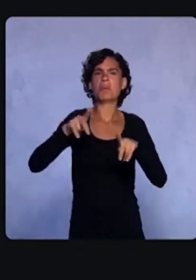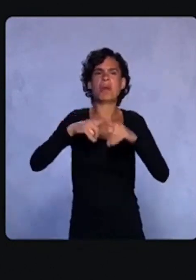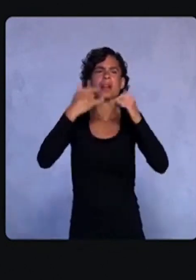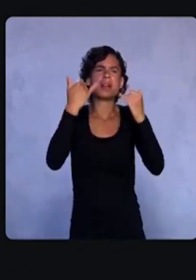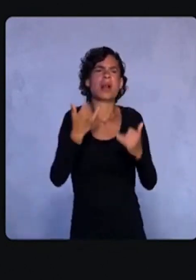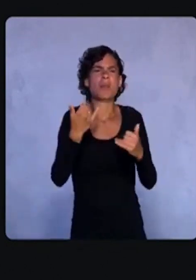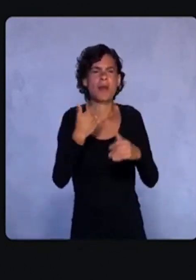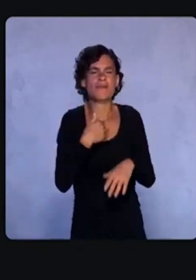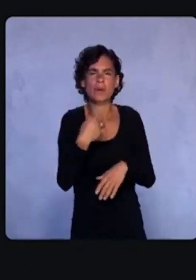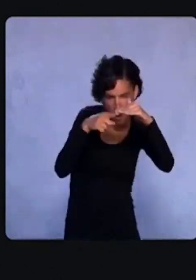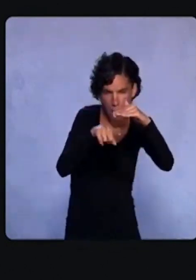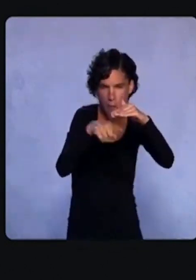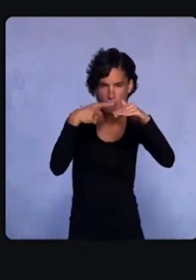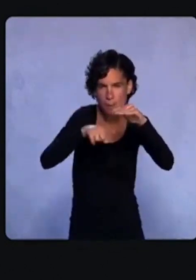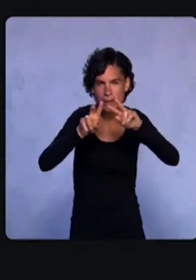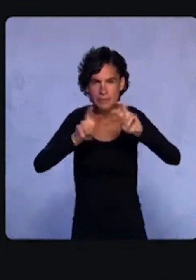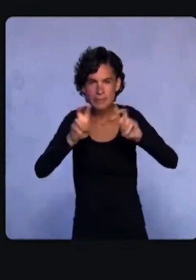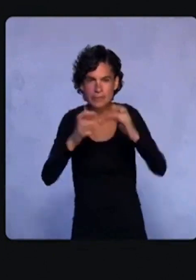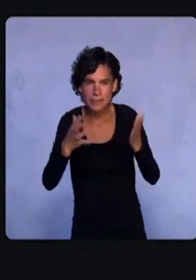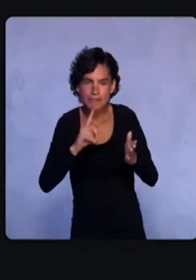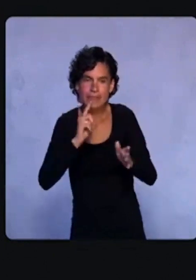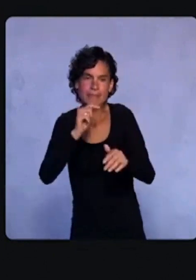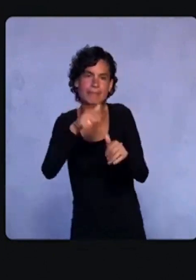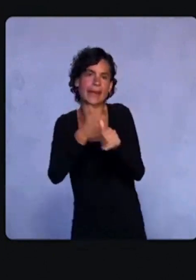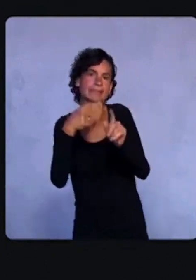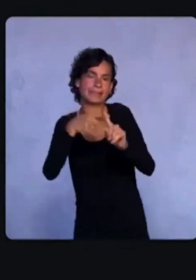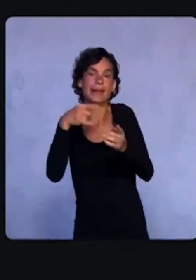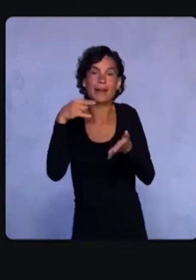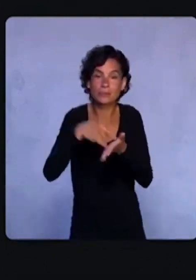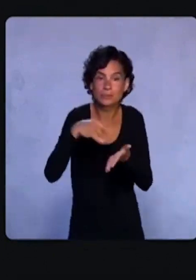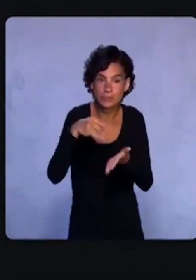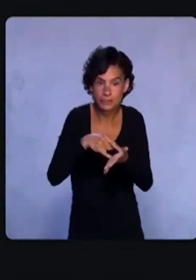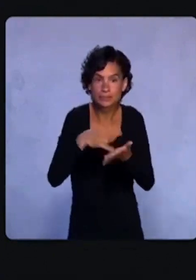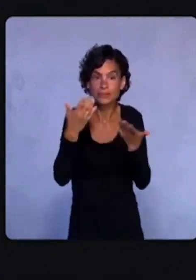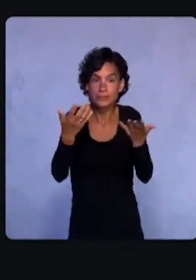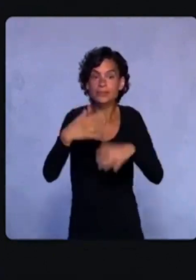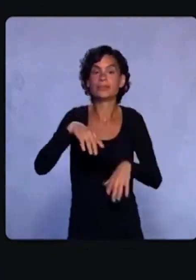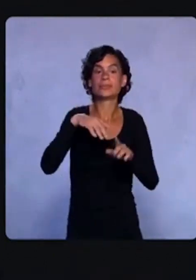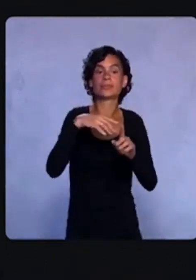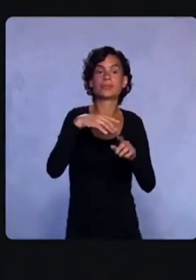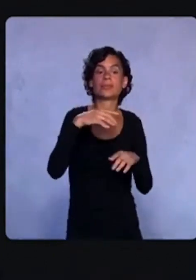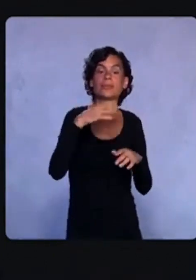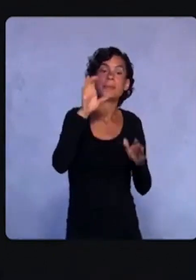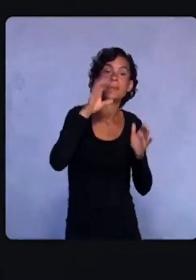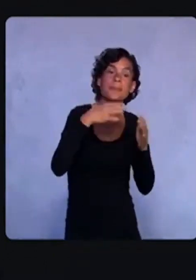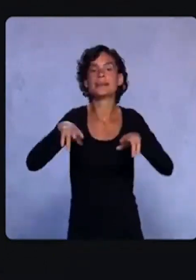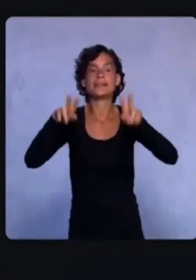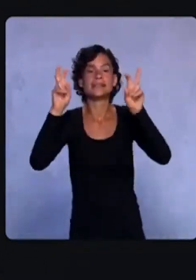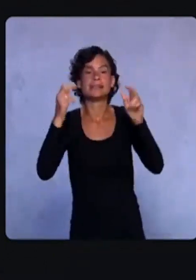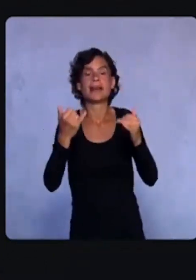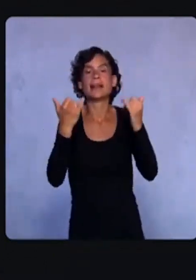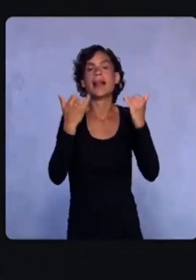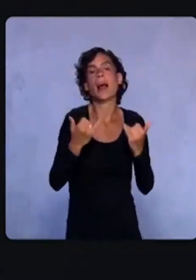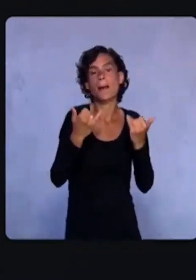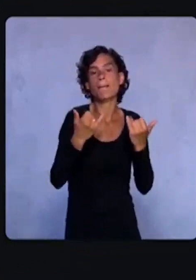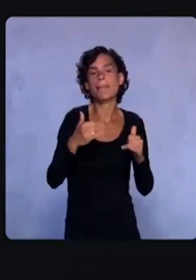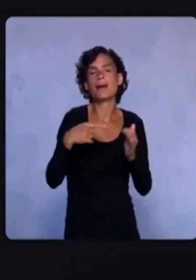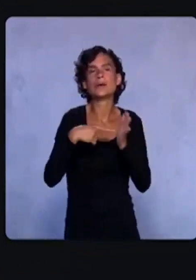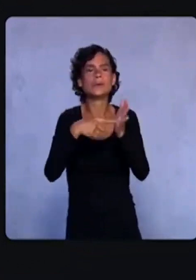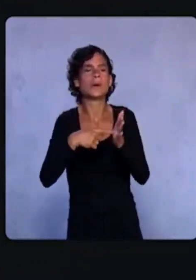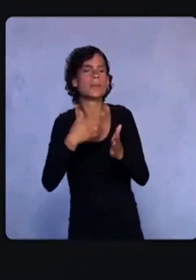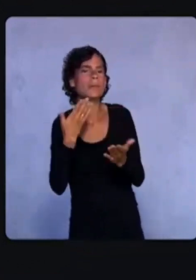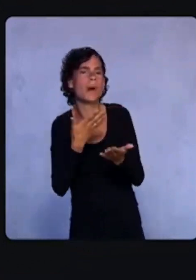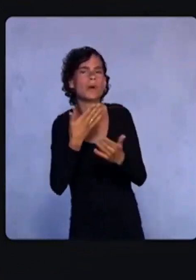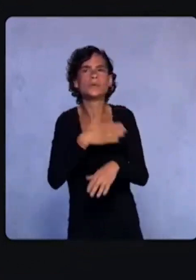ser acessadas. A primeira versão beta do Android 12 estará disponível ainda nesta terça-feira, em aparelhos